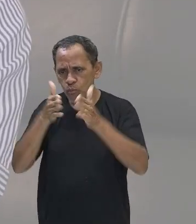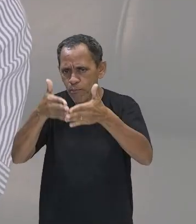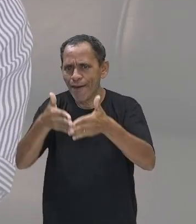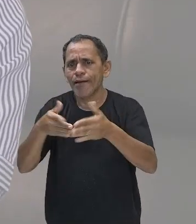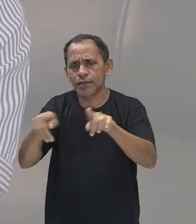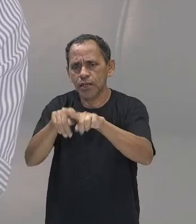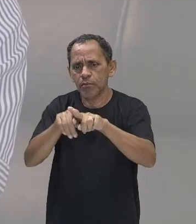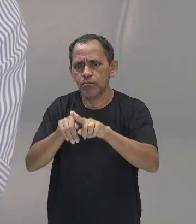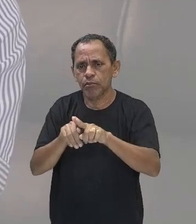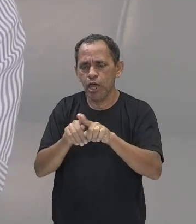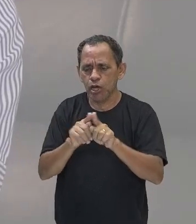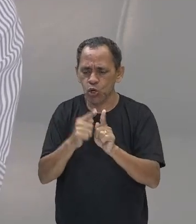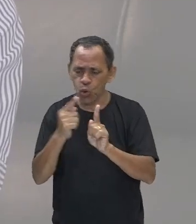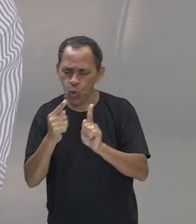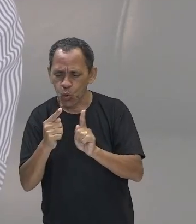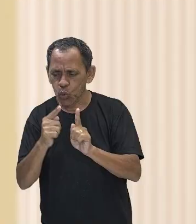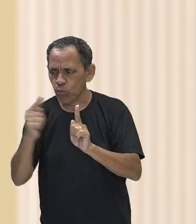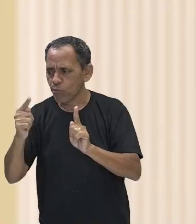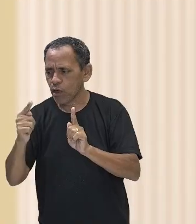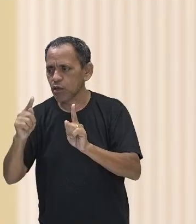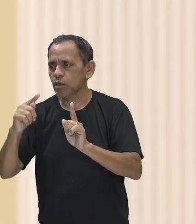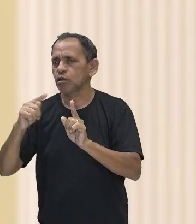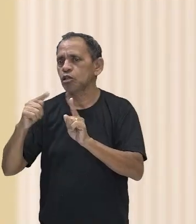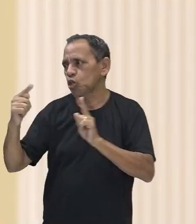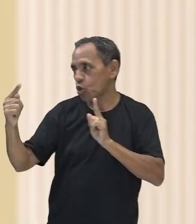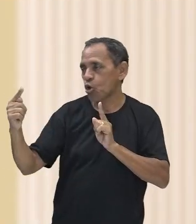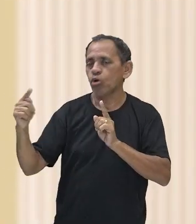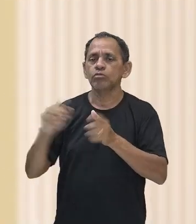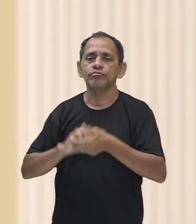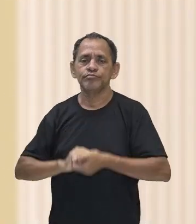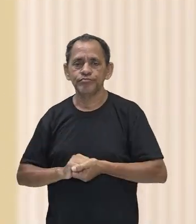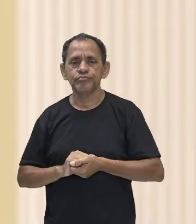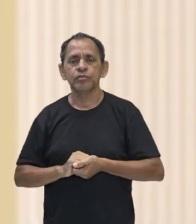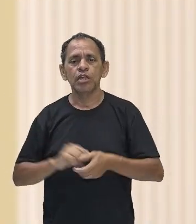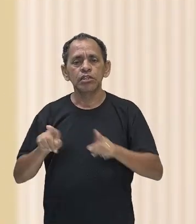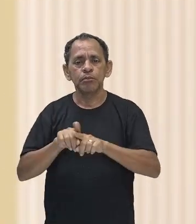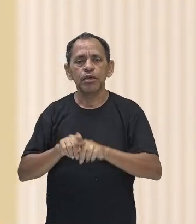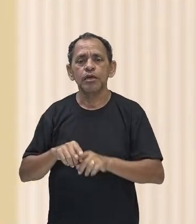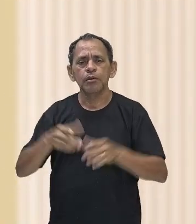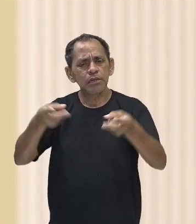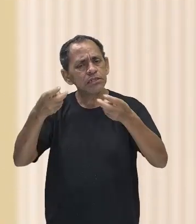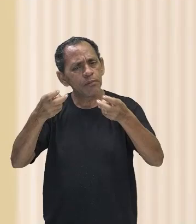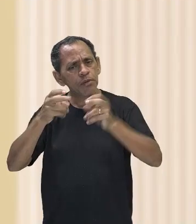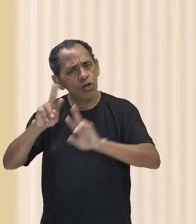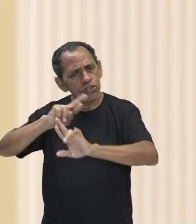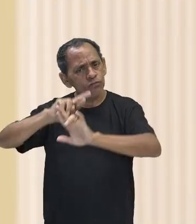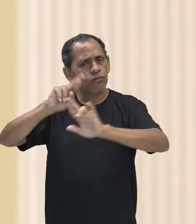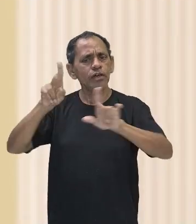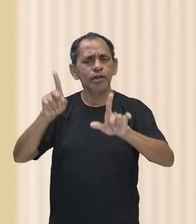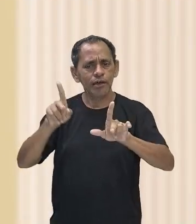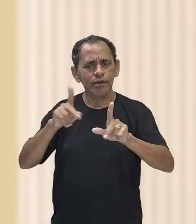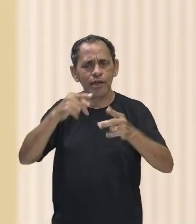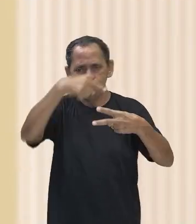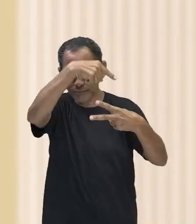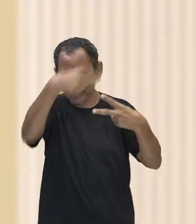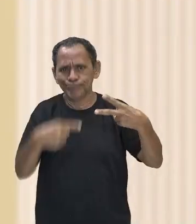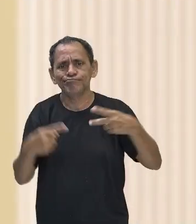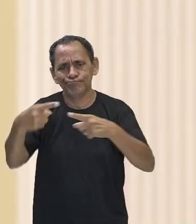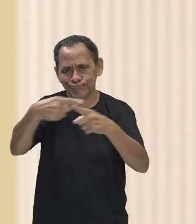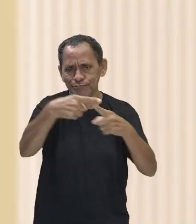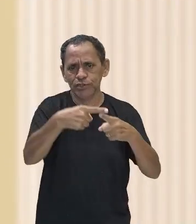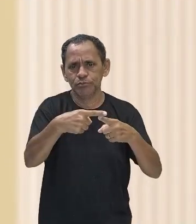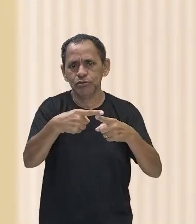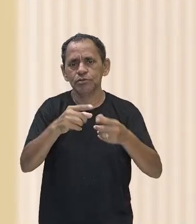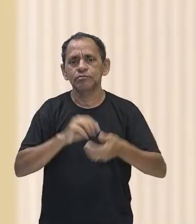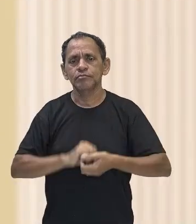curto, médio ou longo prazo. Olha aí, né, a diferença entre esses dois tipos de protagonismo. Então